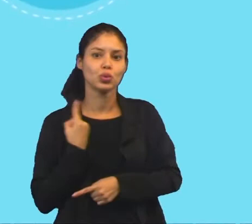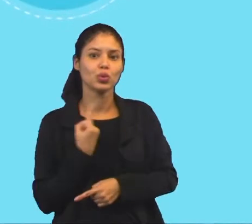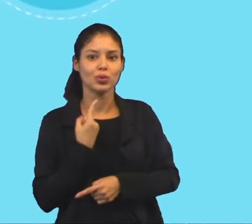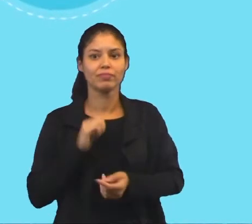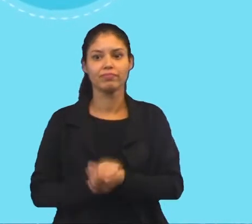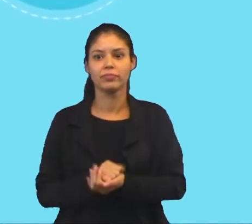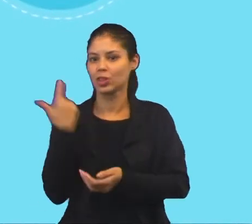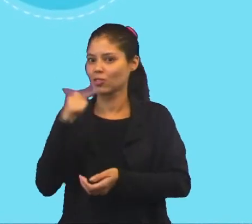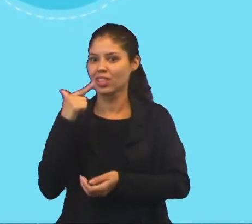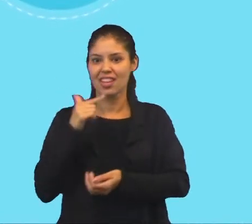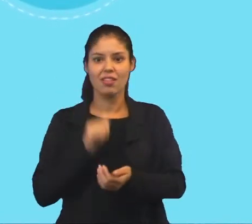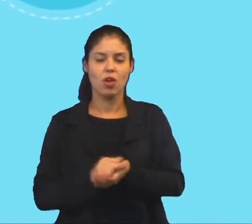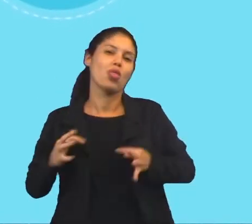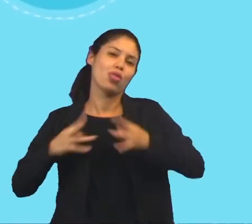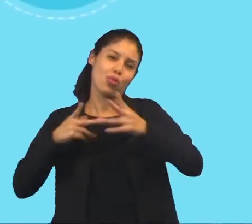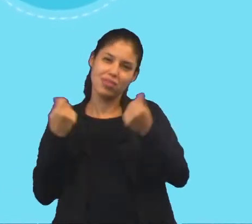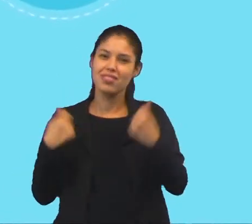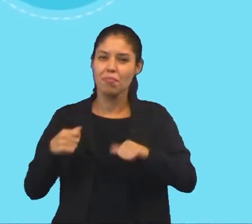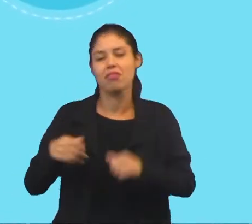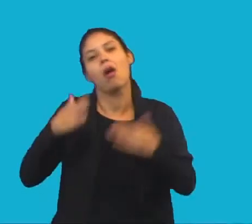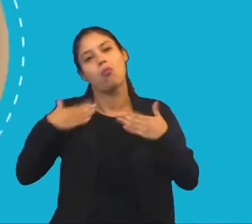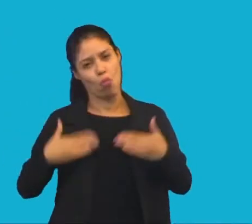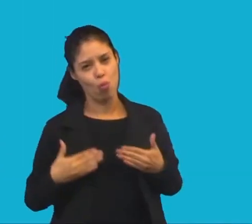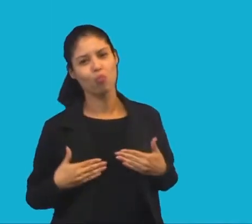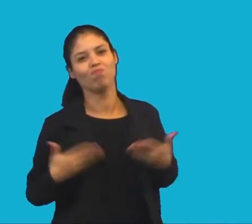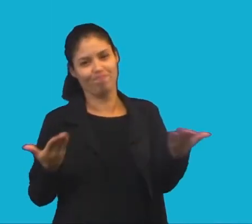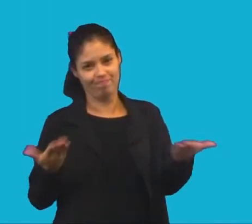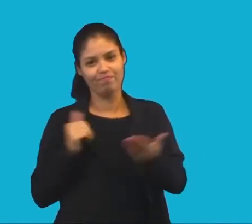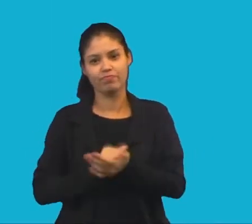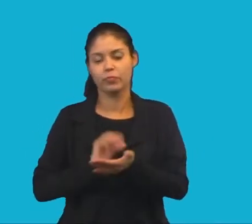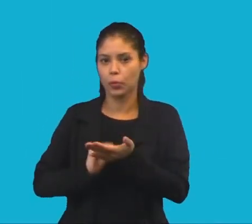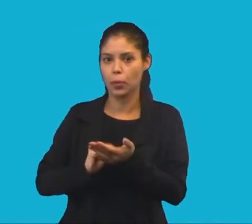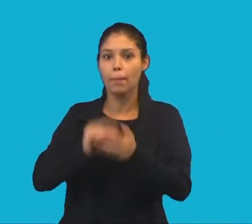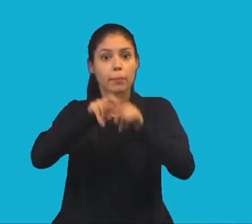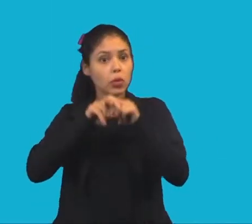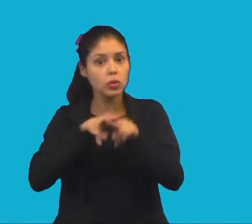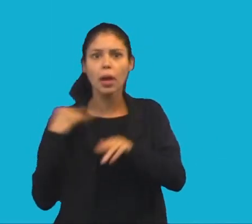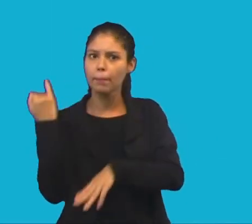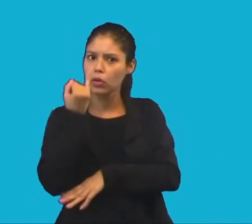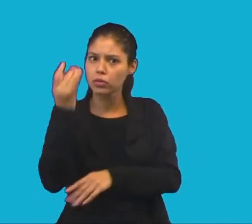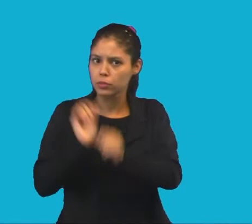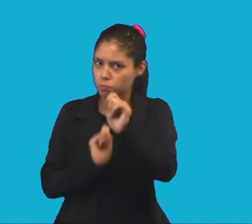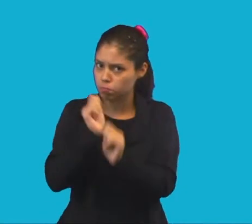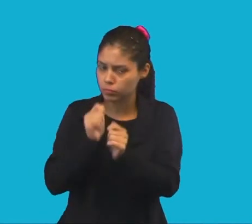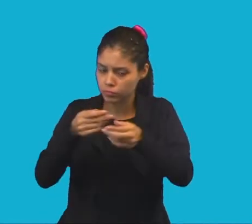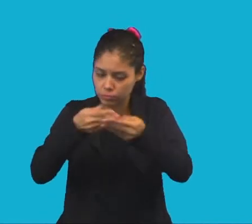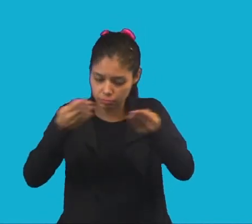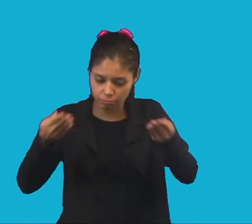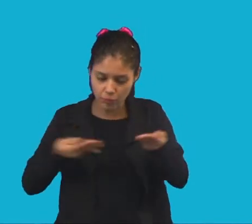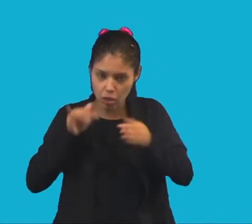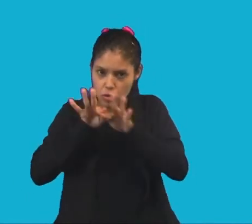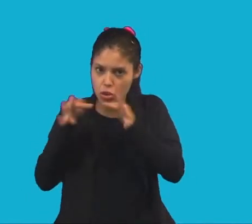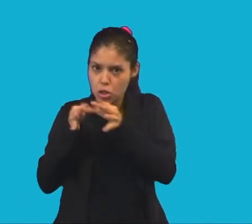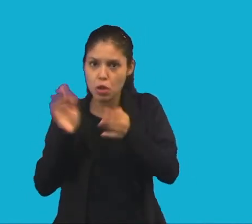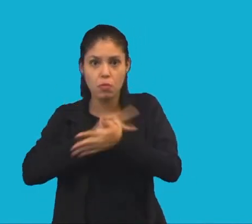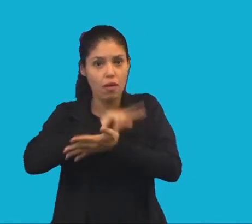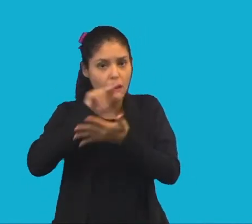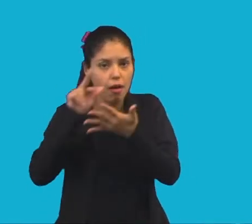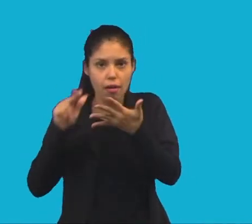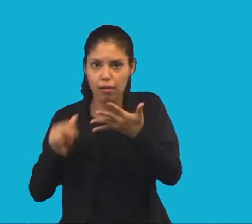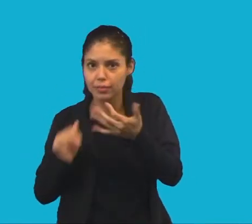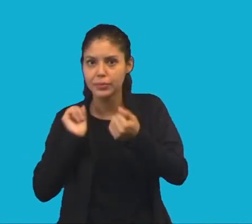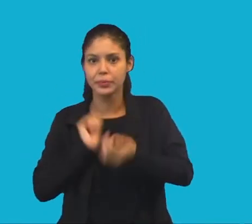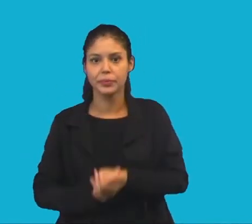não fornecer todos os nutrientes necessários. Por isso, é importante fazer o prato sempre de uma forma variada.